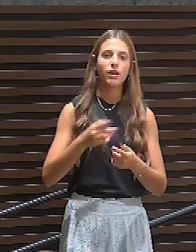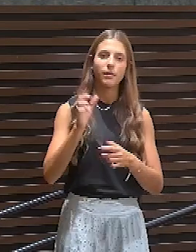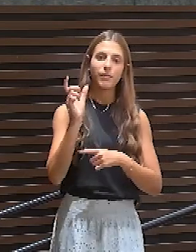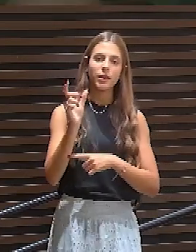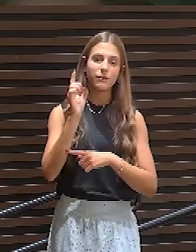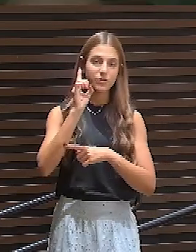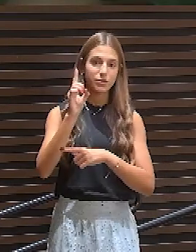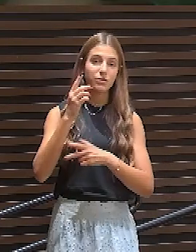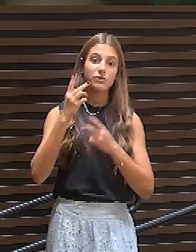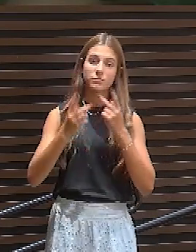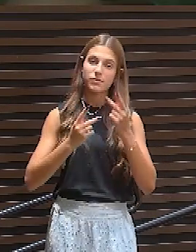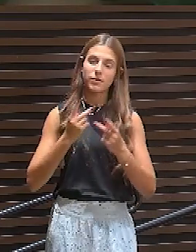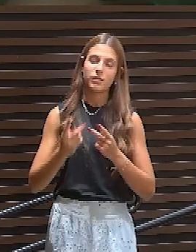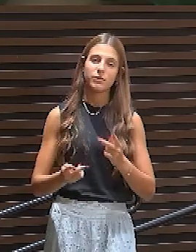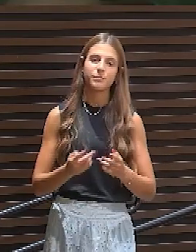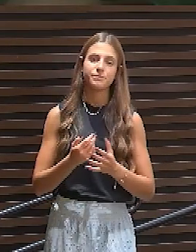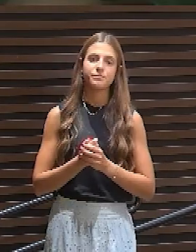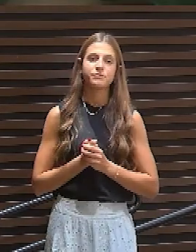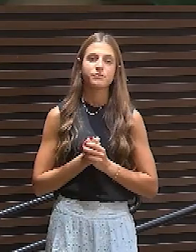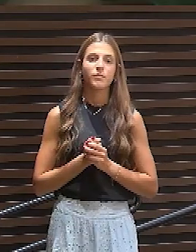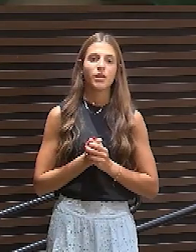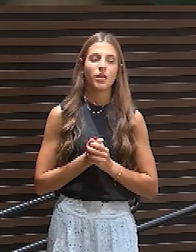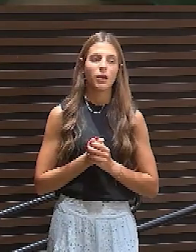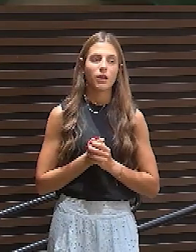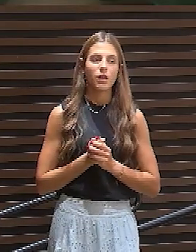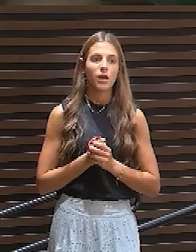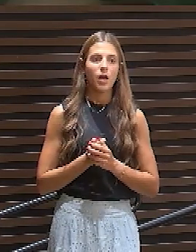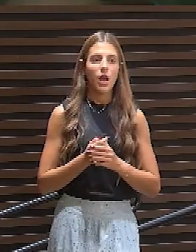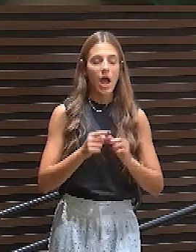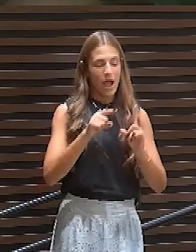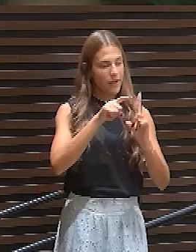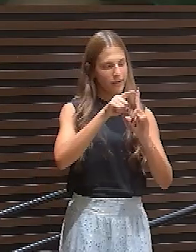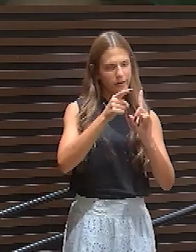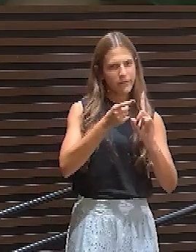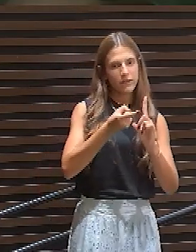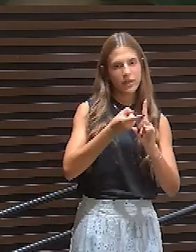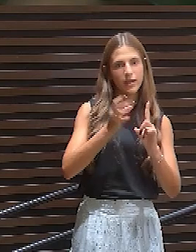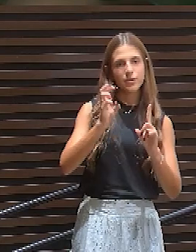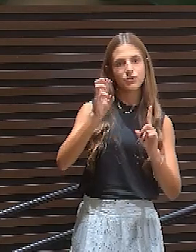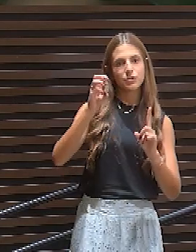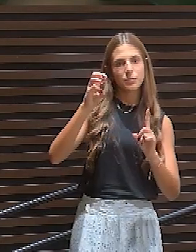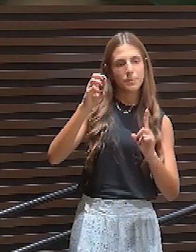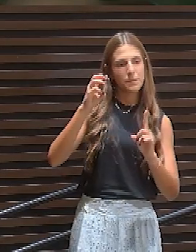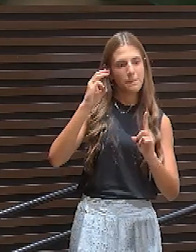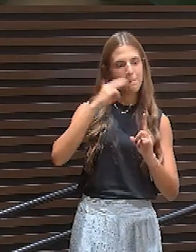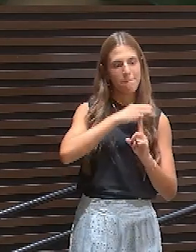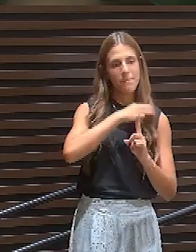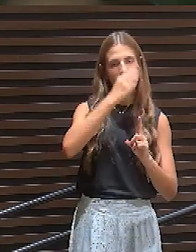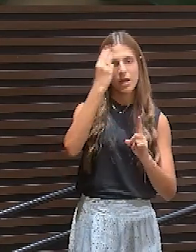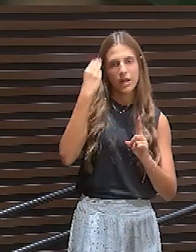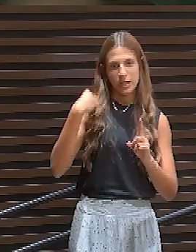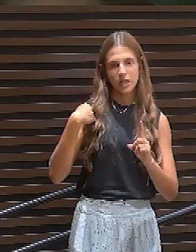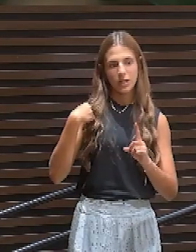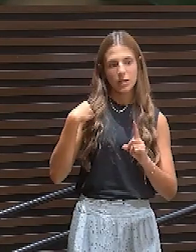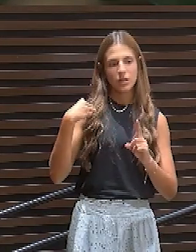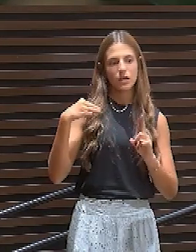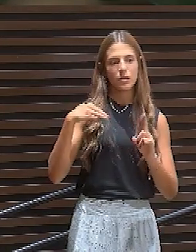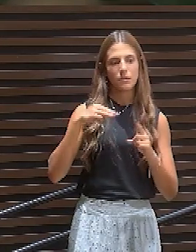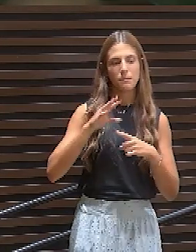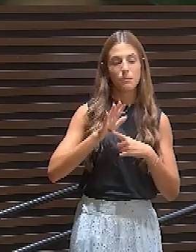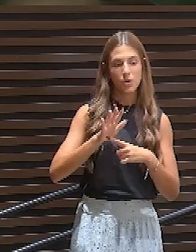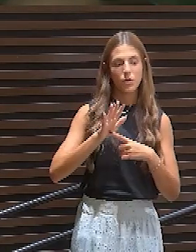diz. O caso da gravidez de Maria ilustra muito bem isso. O caso